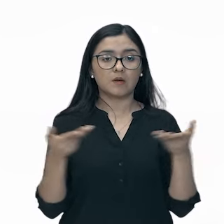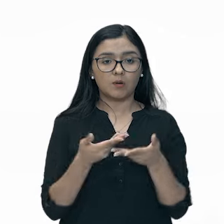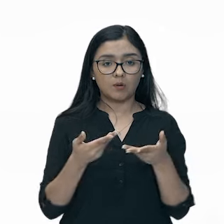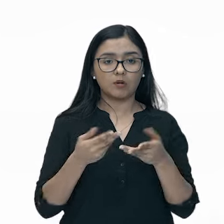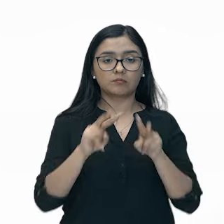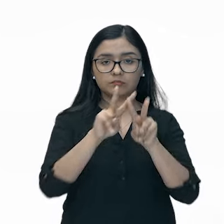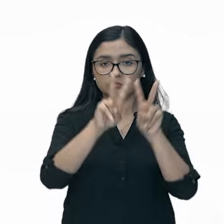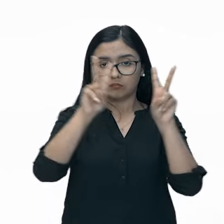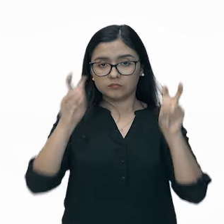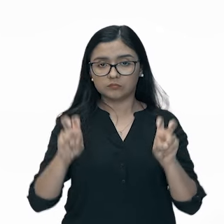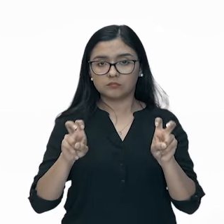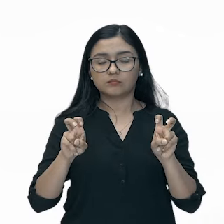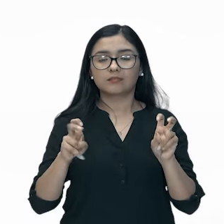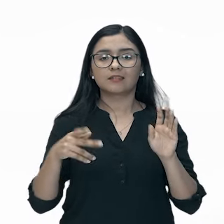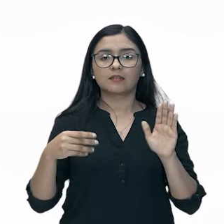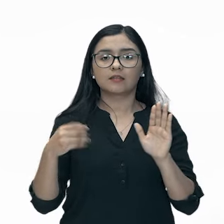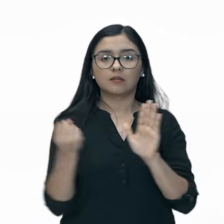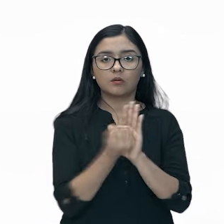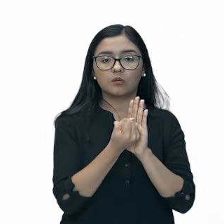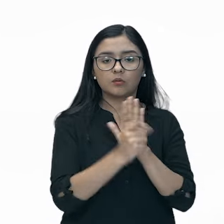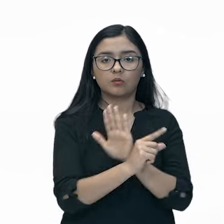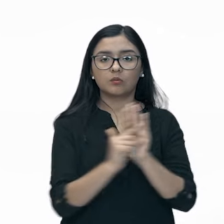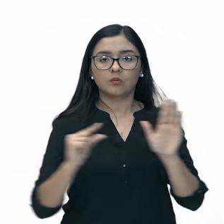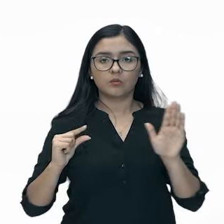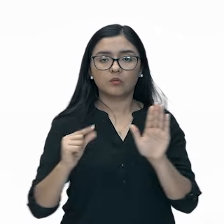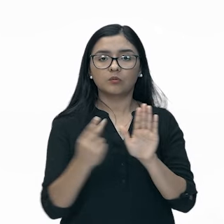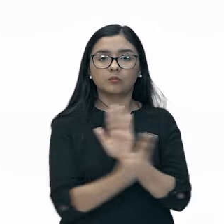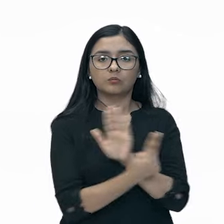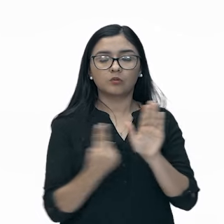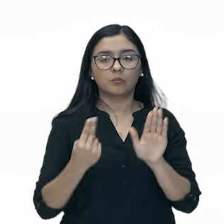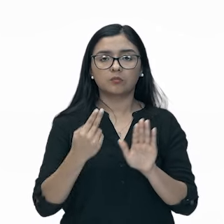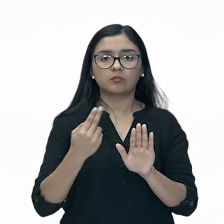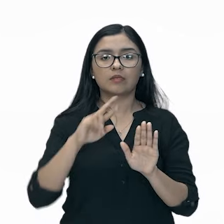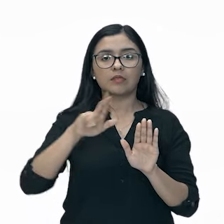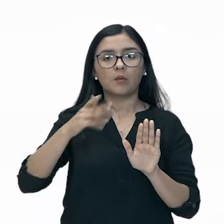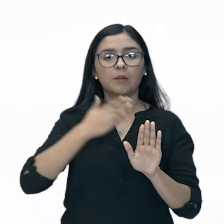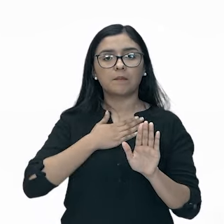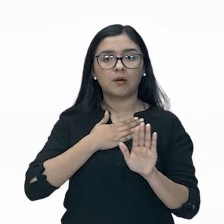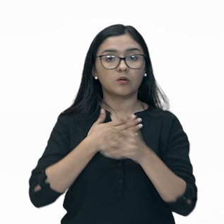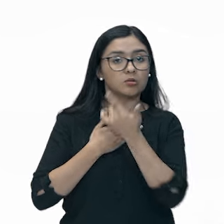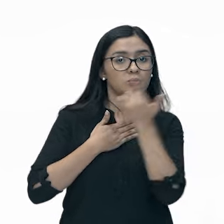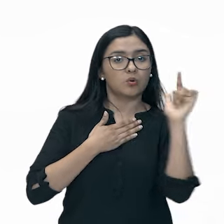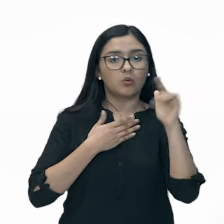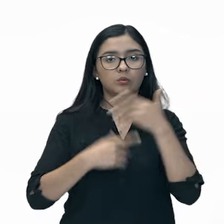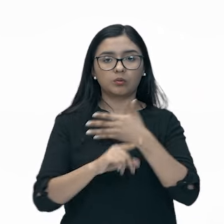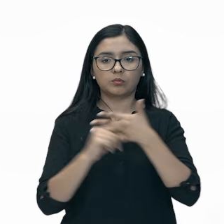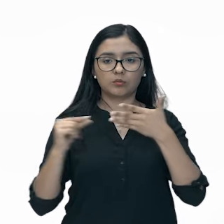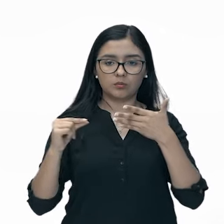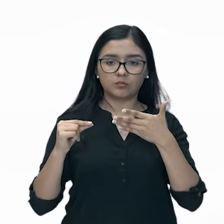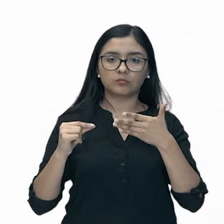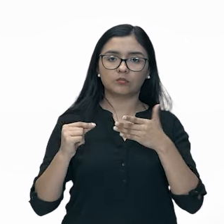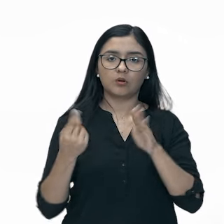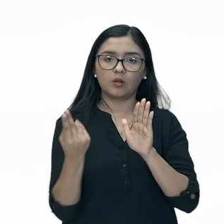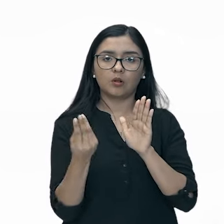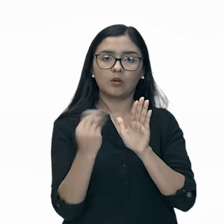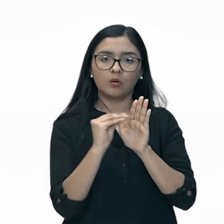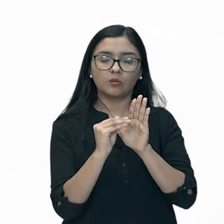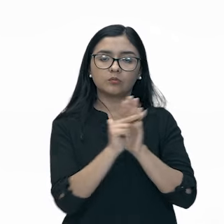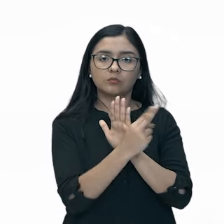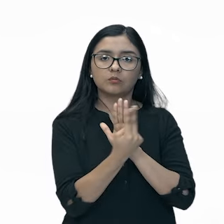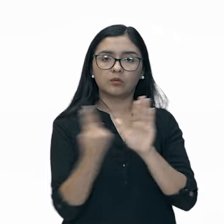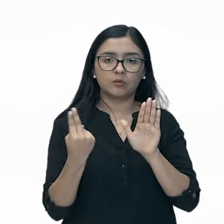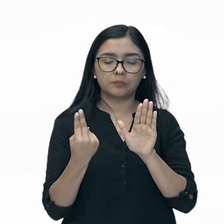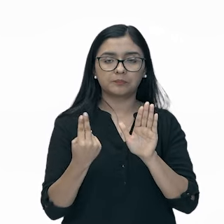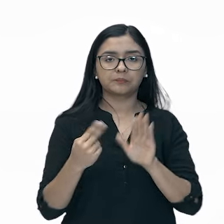as aspas justamente para dizer assim ó o texto não é meu é do autor E aí eu digo o nome do autor é importante